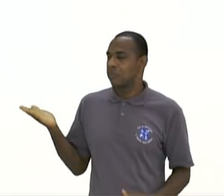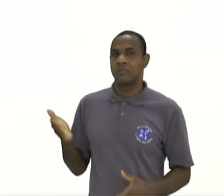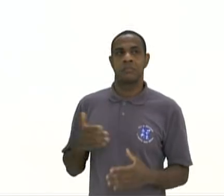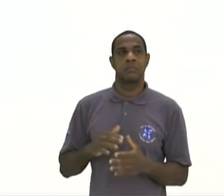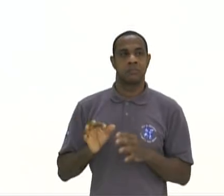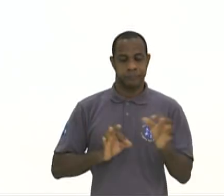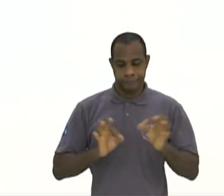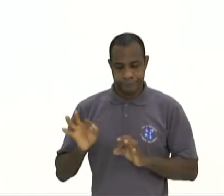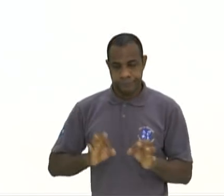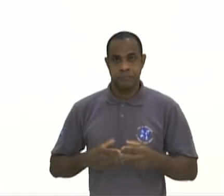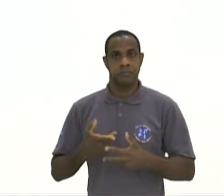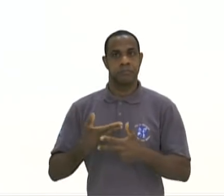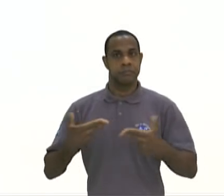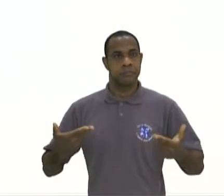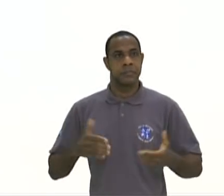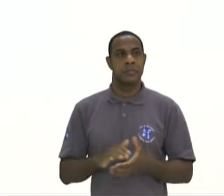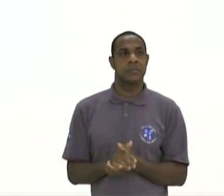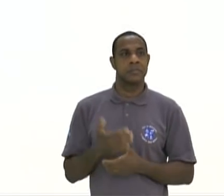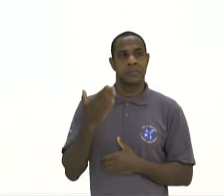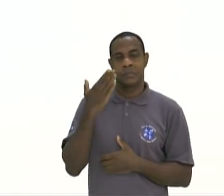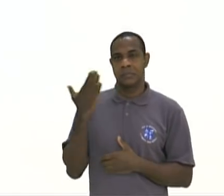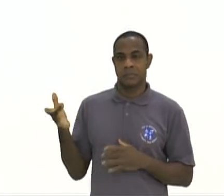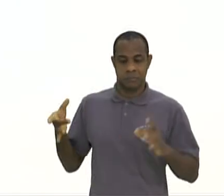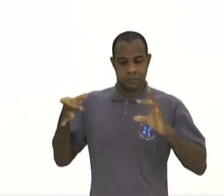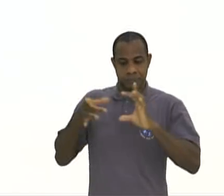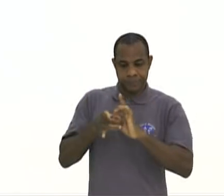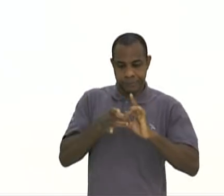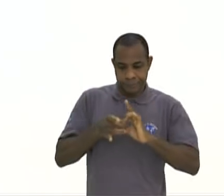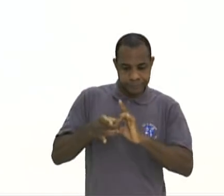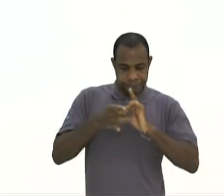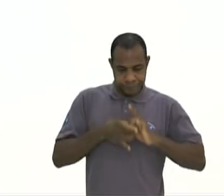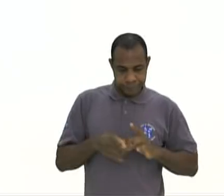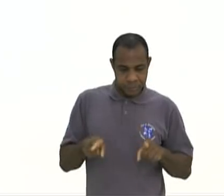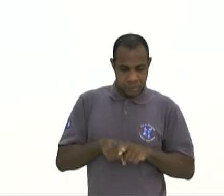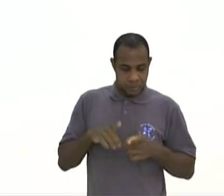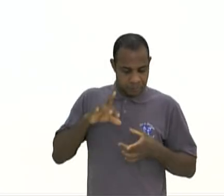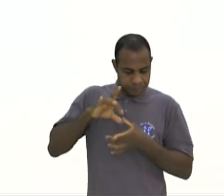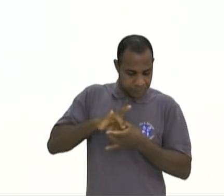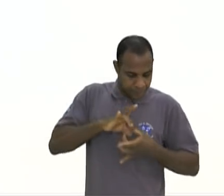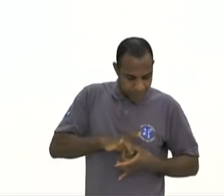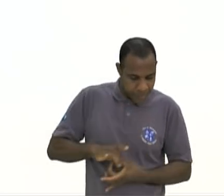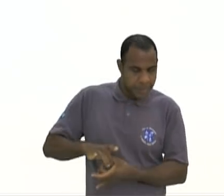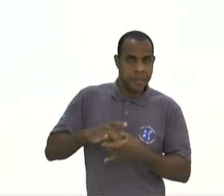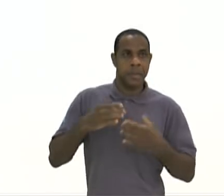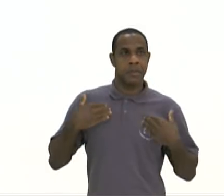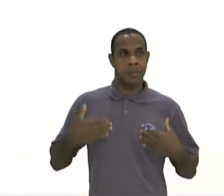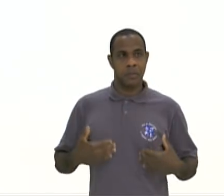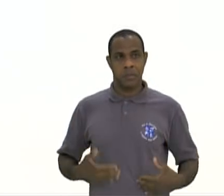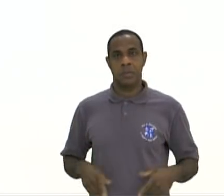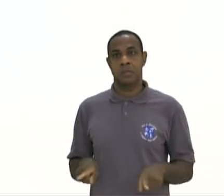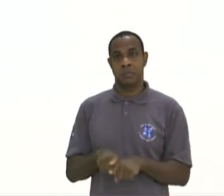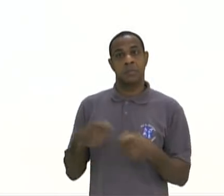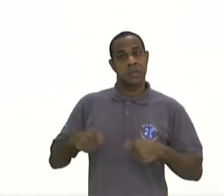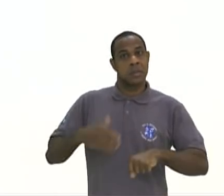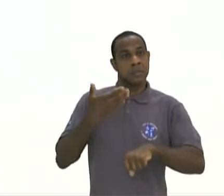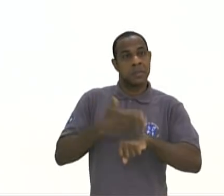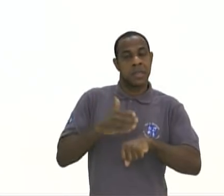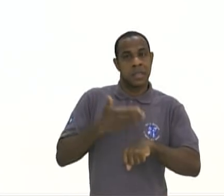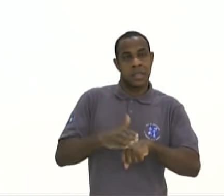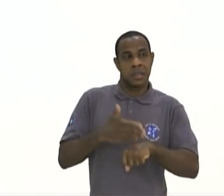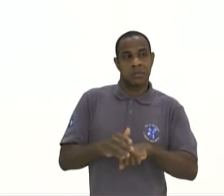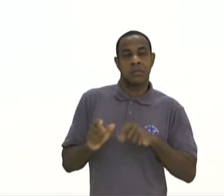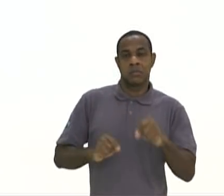reorganizará. Vai reorganizar as conexões desses músculos com o sistema nervoso central, né? Então, através da prática